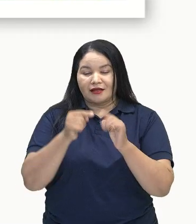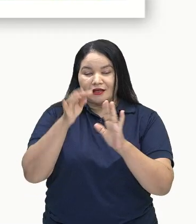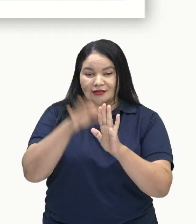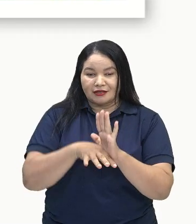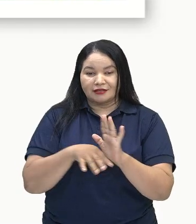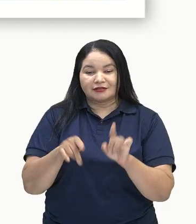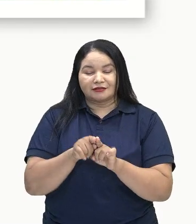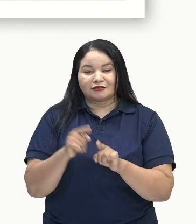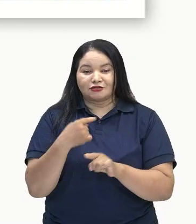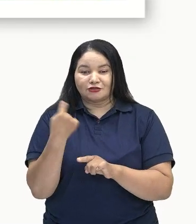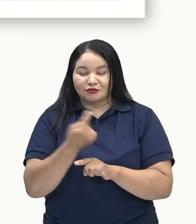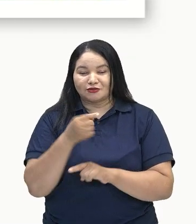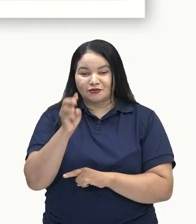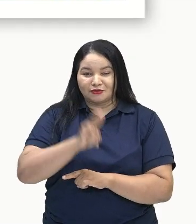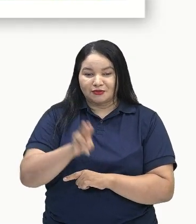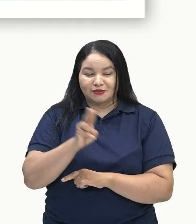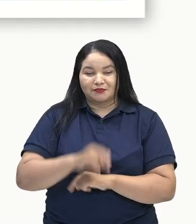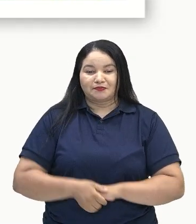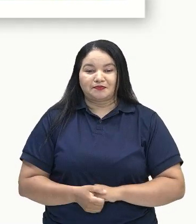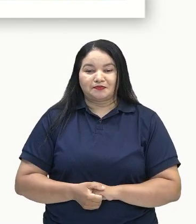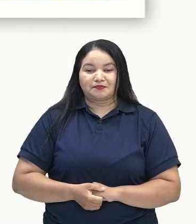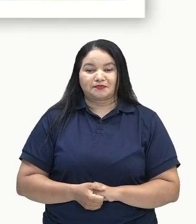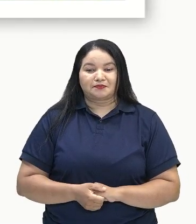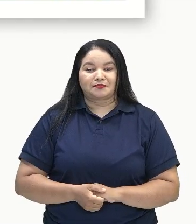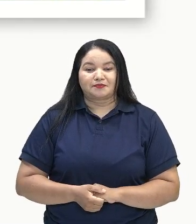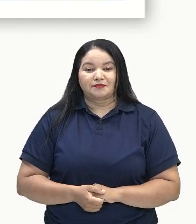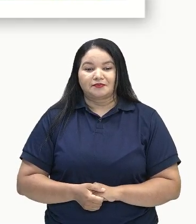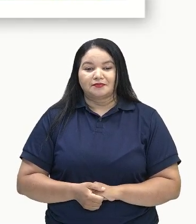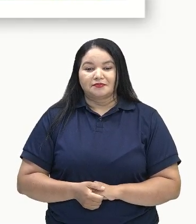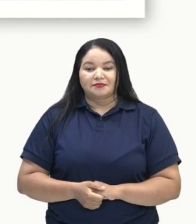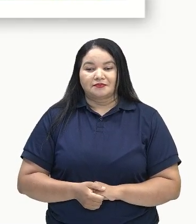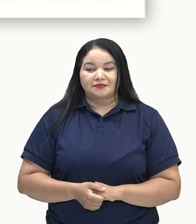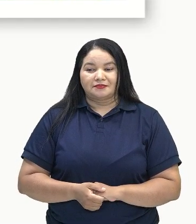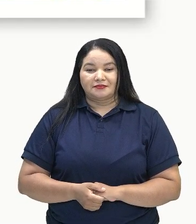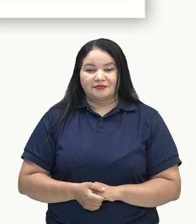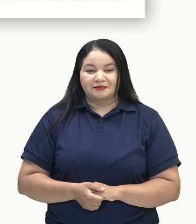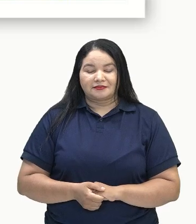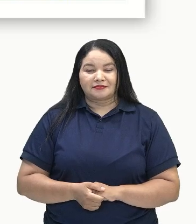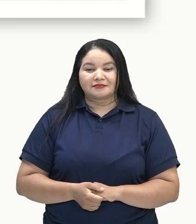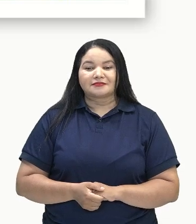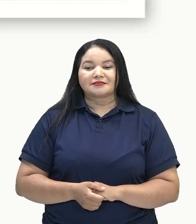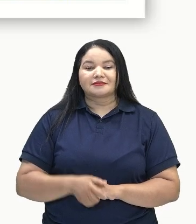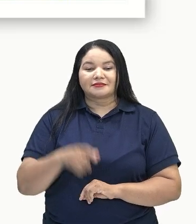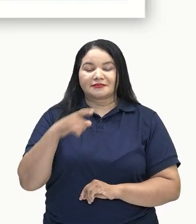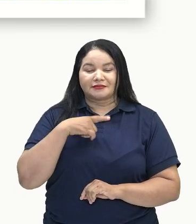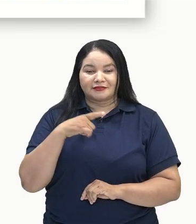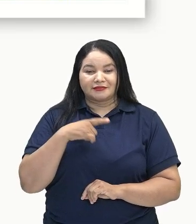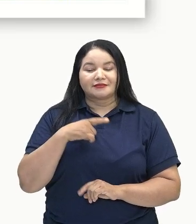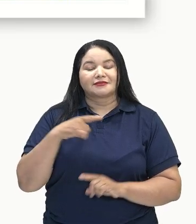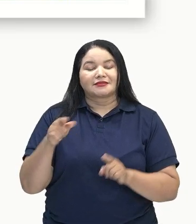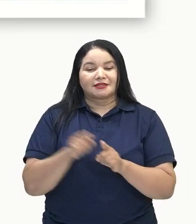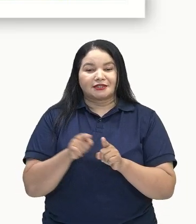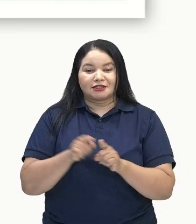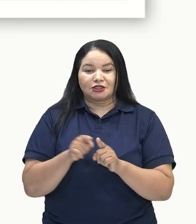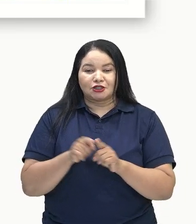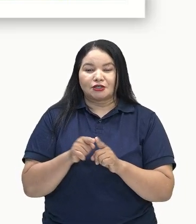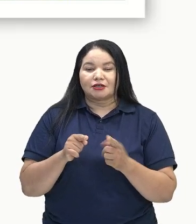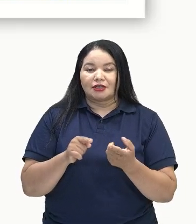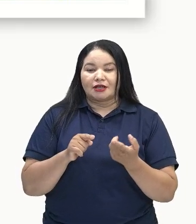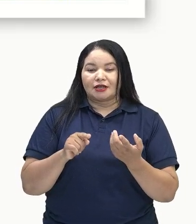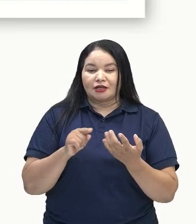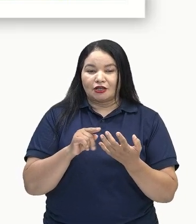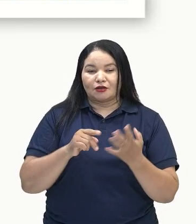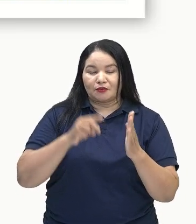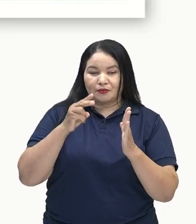podemos utilizá-las. Então, nós temos mais um trecho aqui. According to the